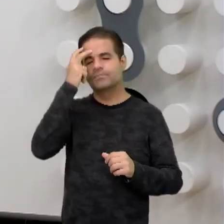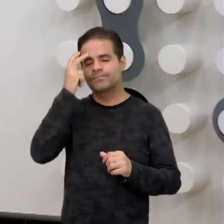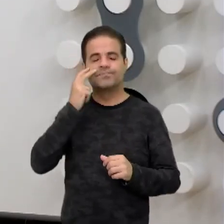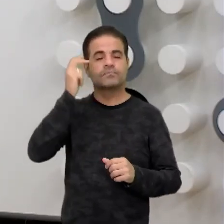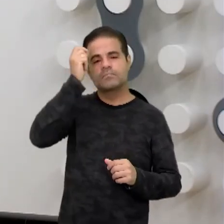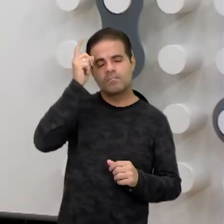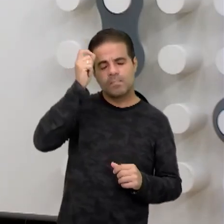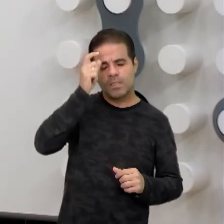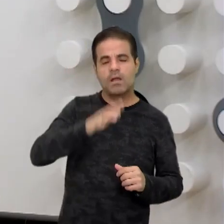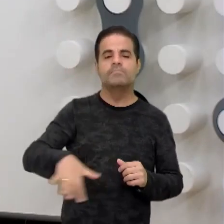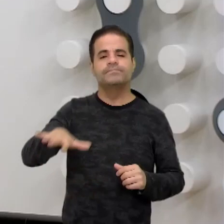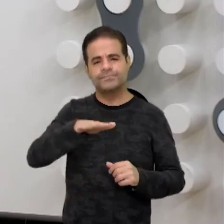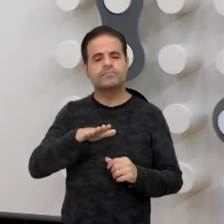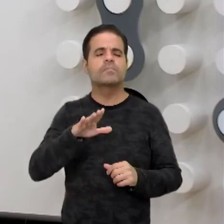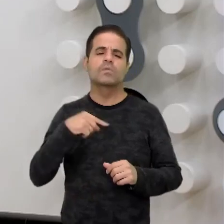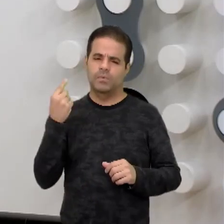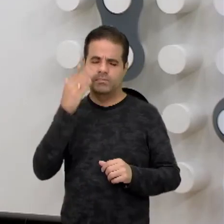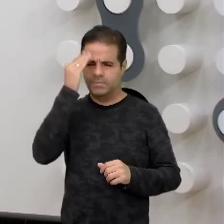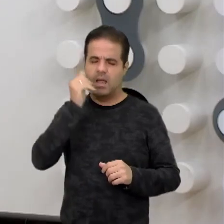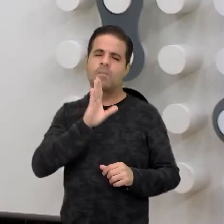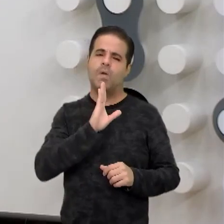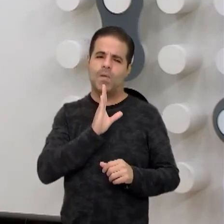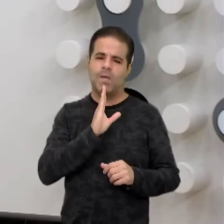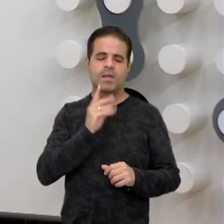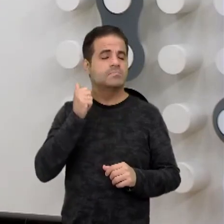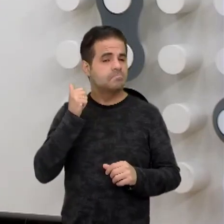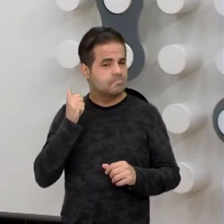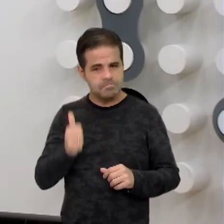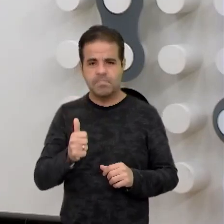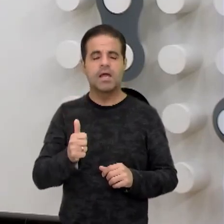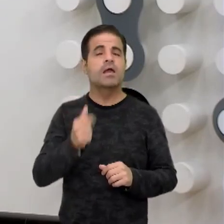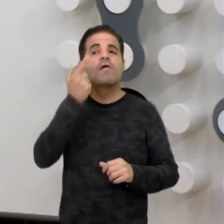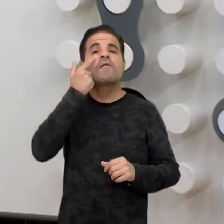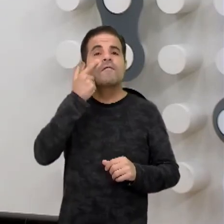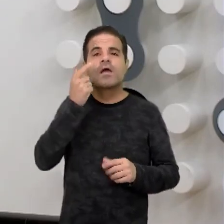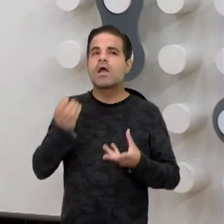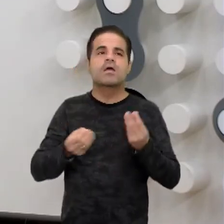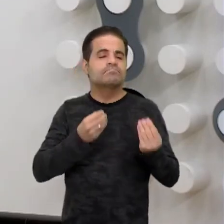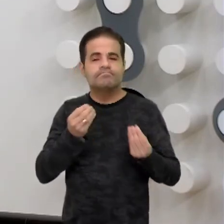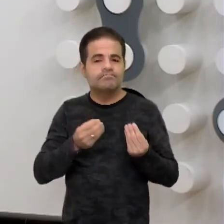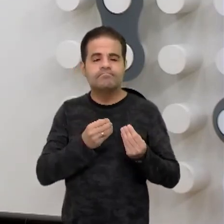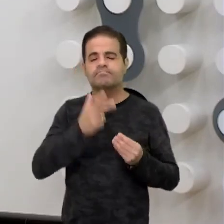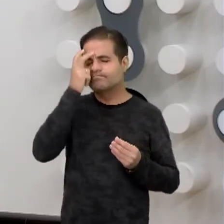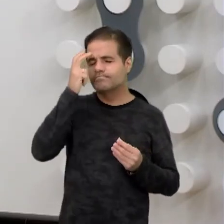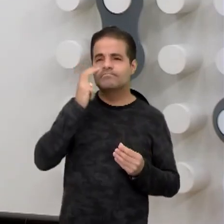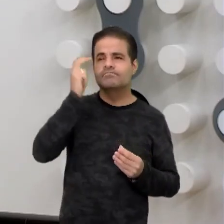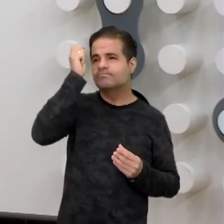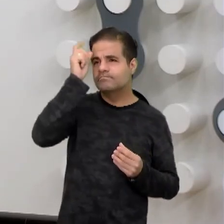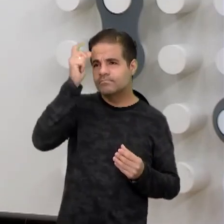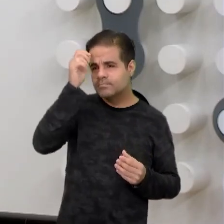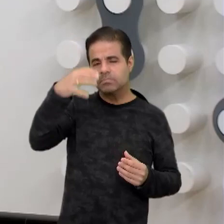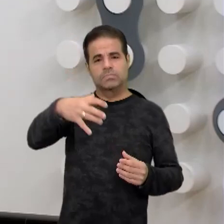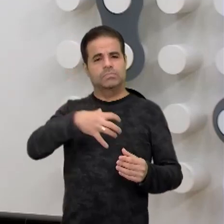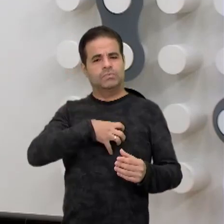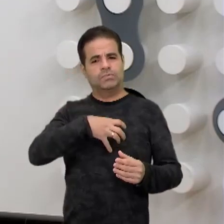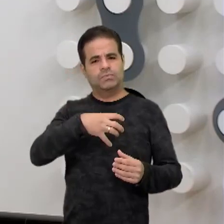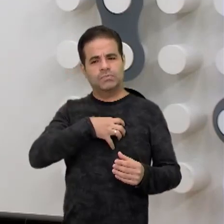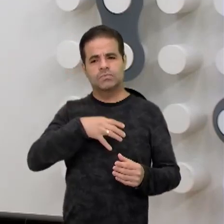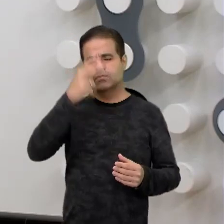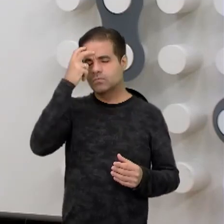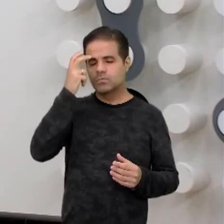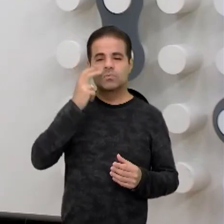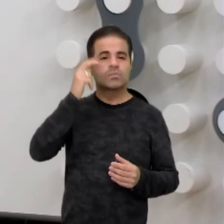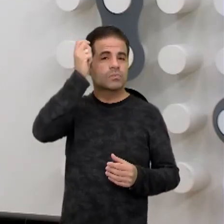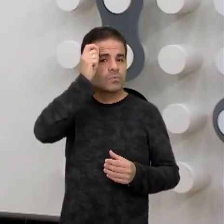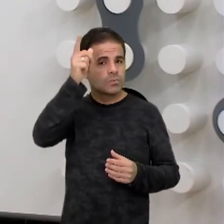ela é bem conhecida da gente, né? E ver como que a cultura, esse sentido todo cultural, esse